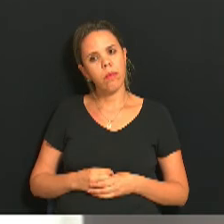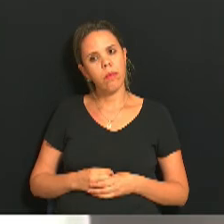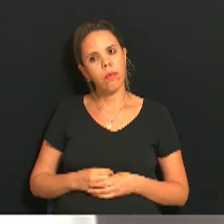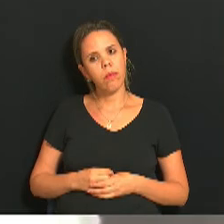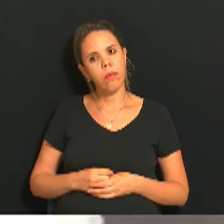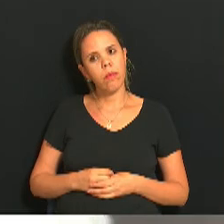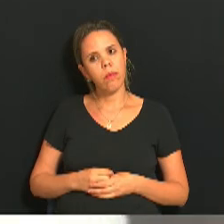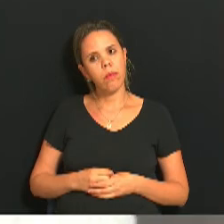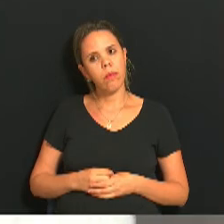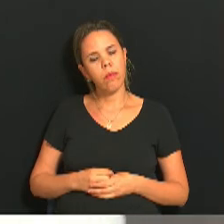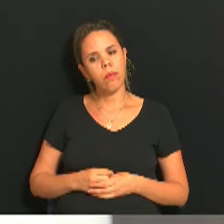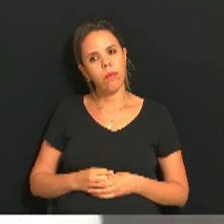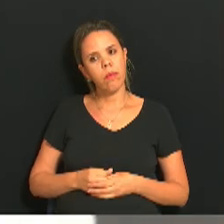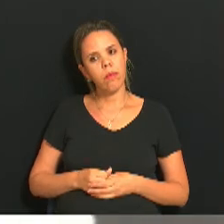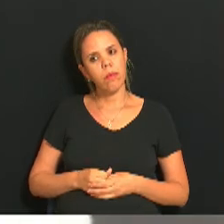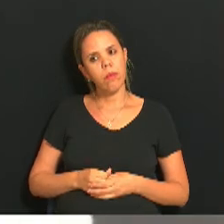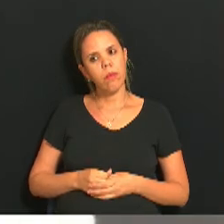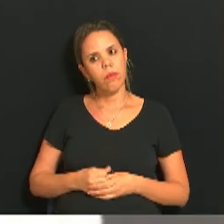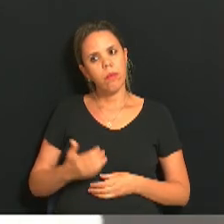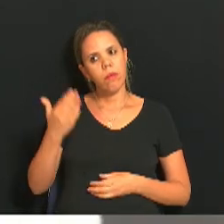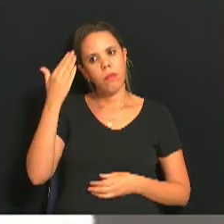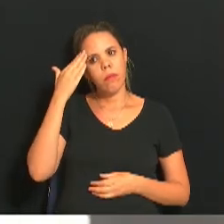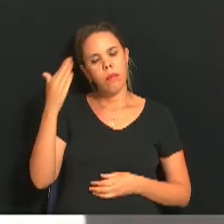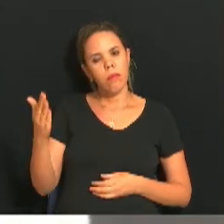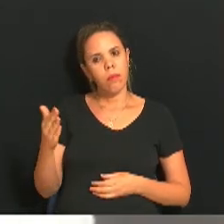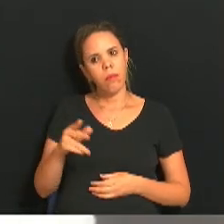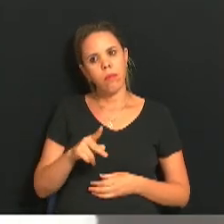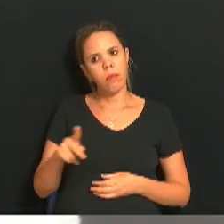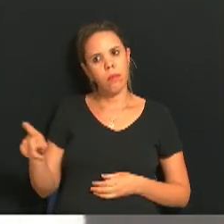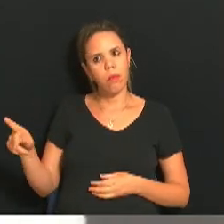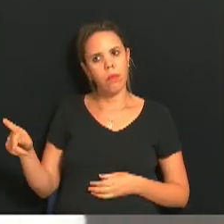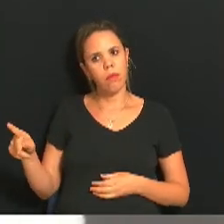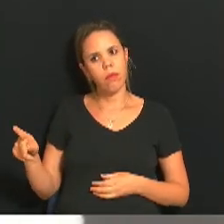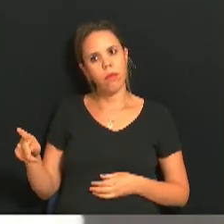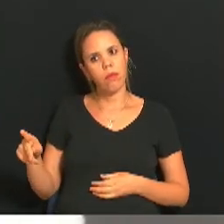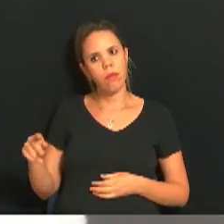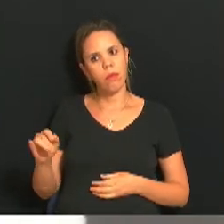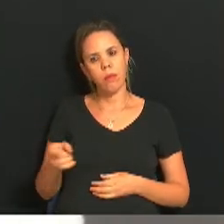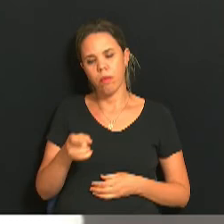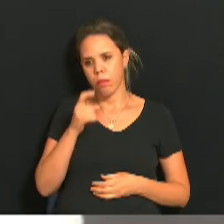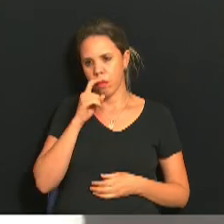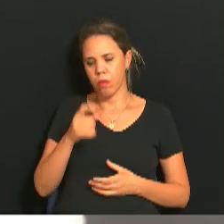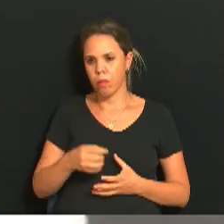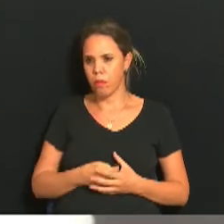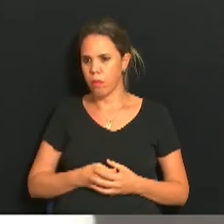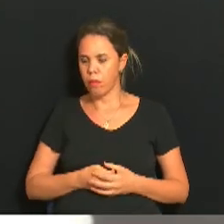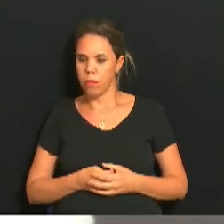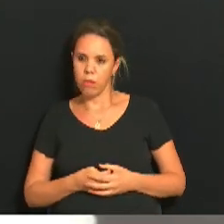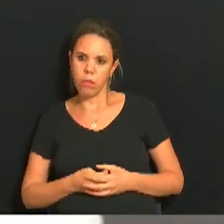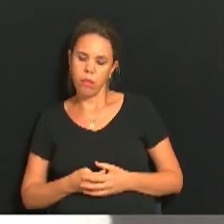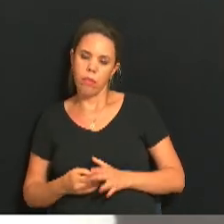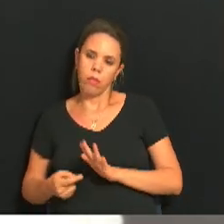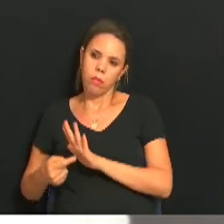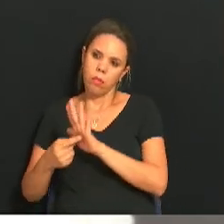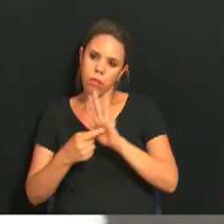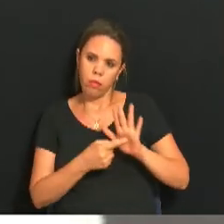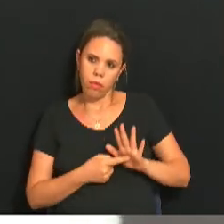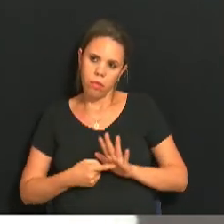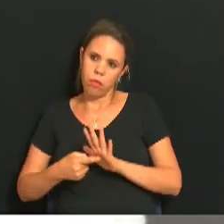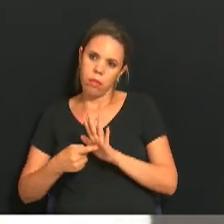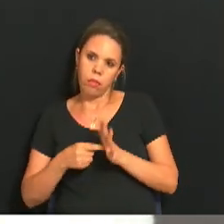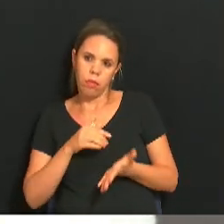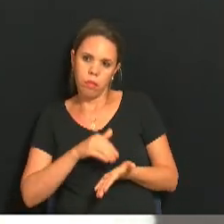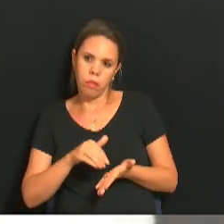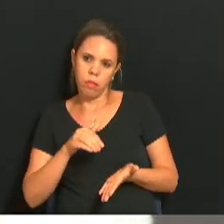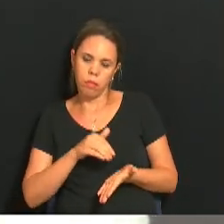O Mestre dos Brinquedos não todas as apresentações tanto da